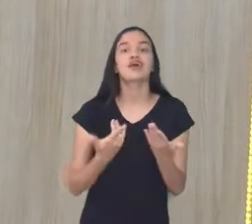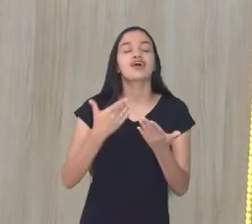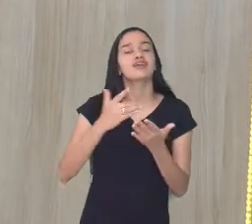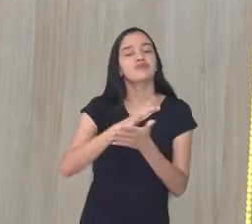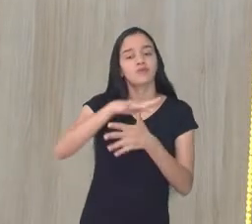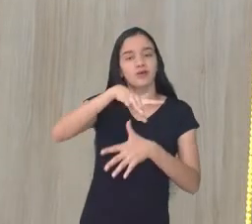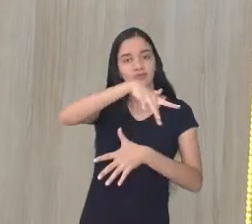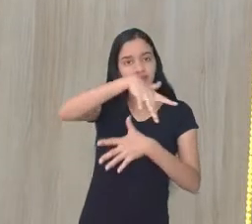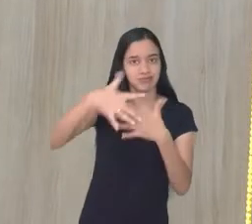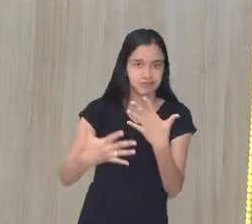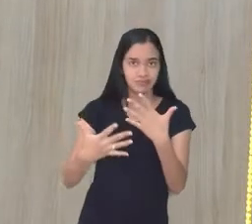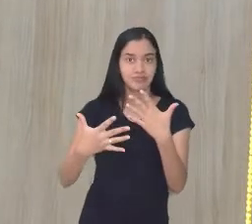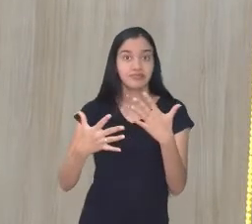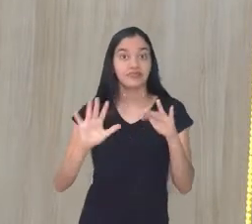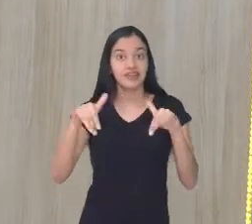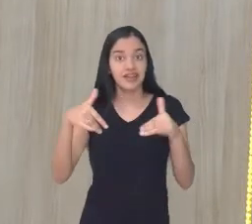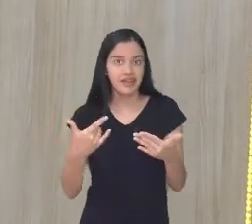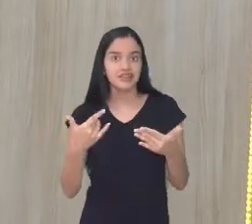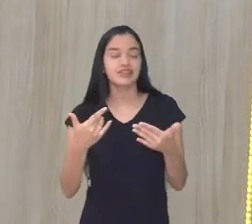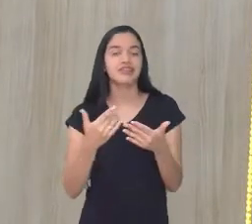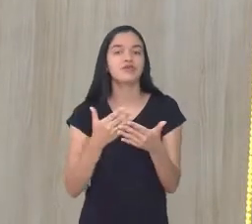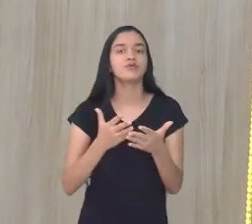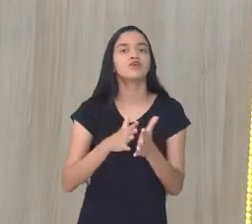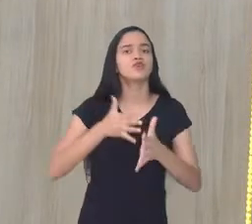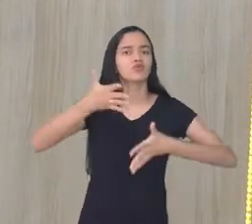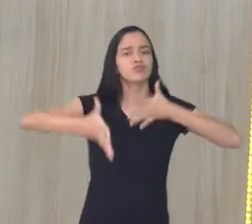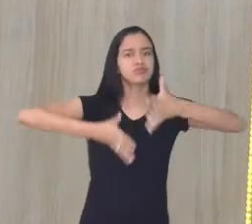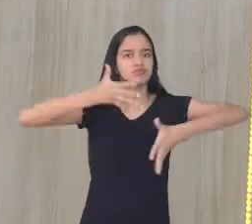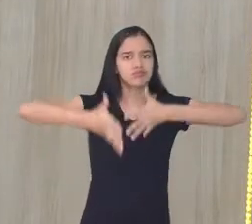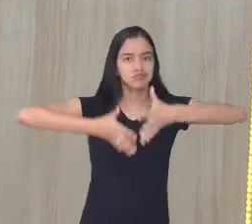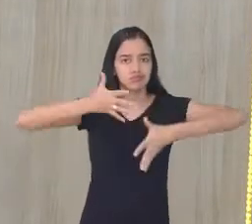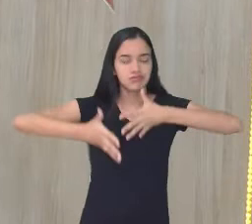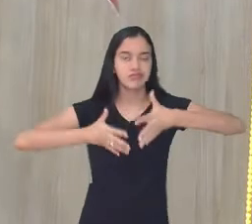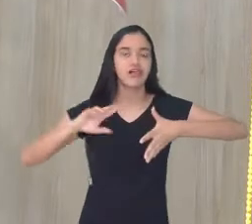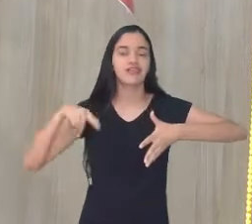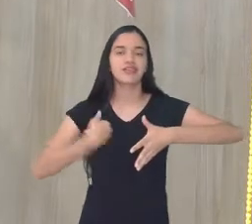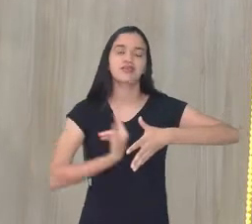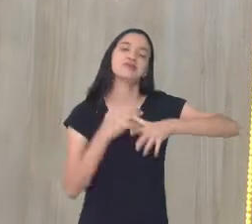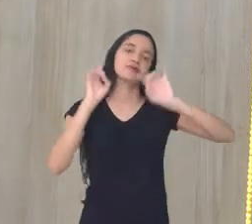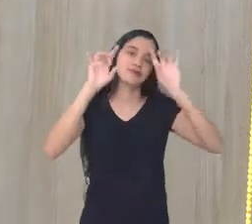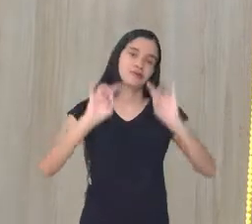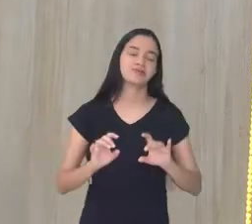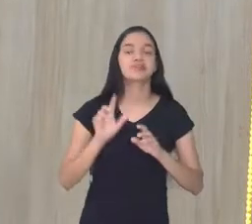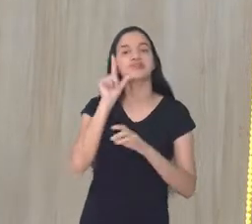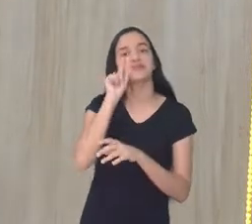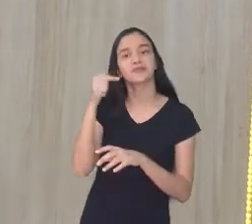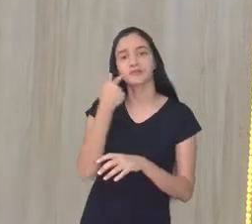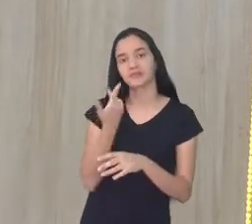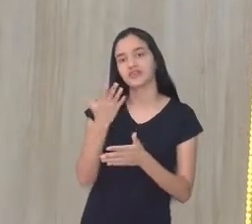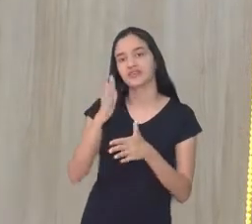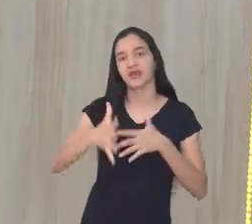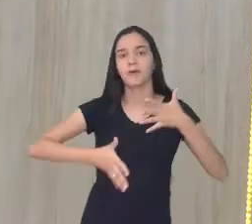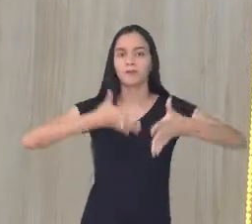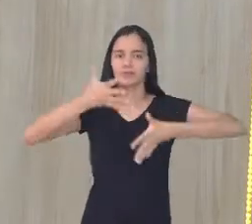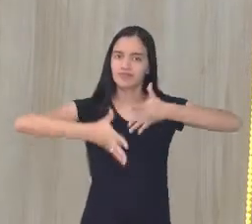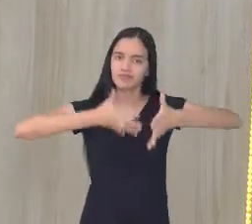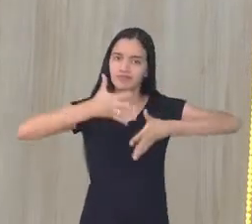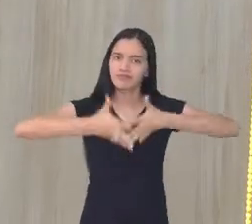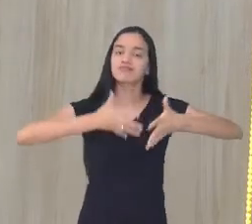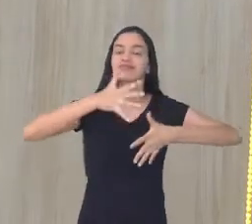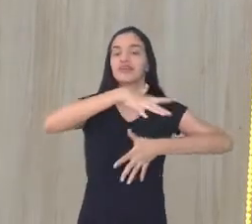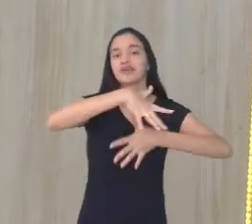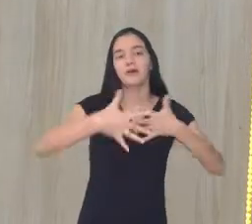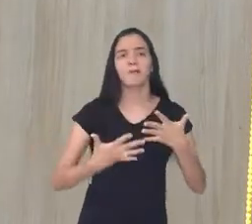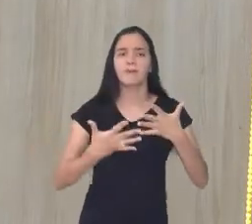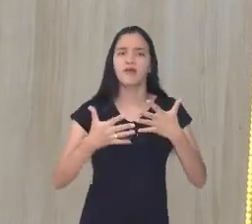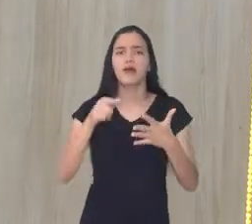brasileira de sinais. Então, através de todos esses movimentos, né, a nossa querida aí, ó, Midian, está aí se esforçando para levar